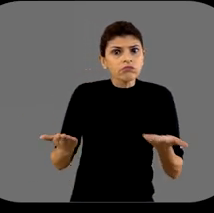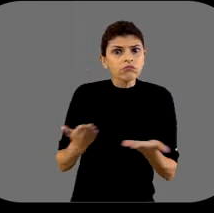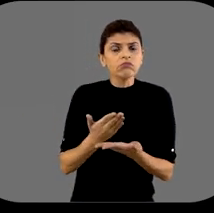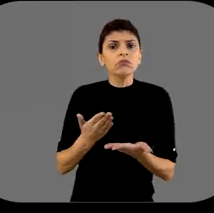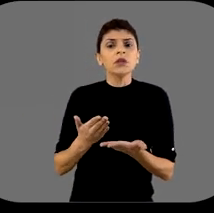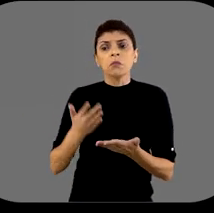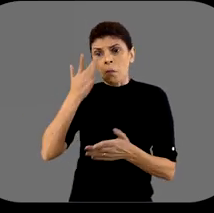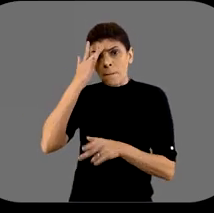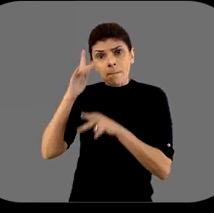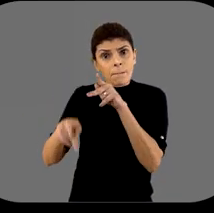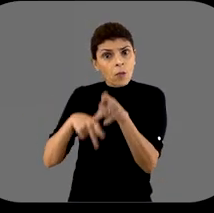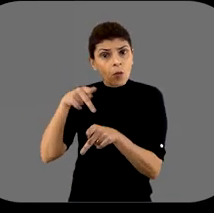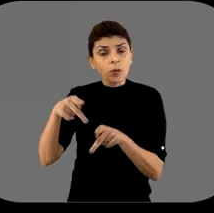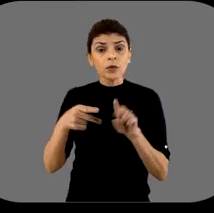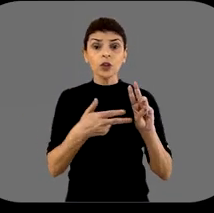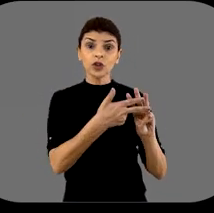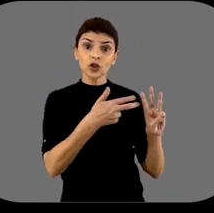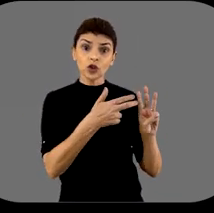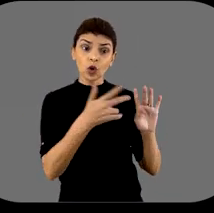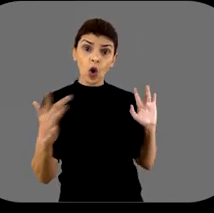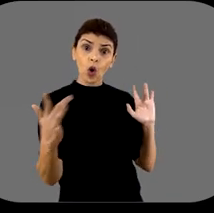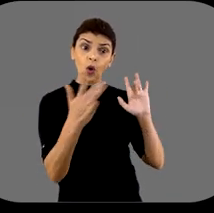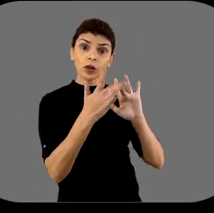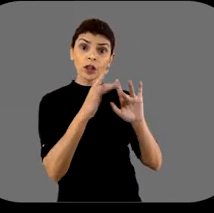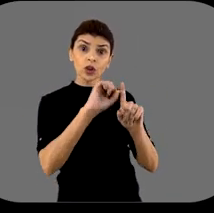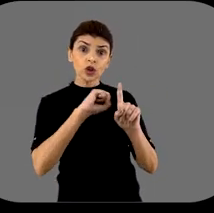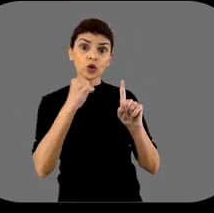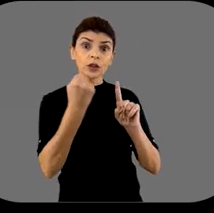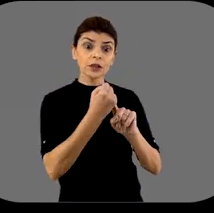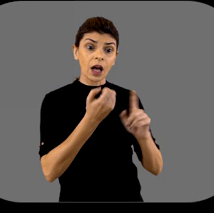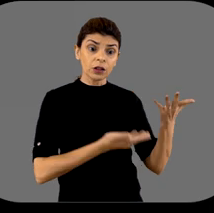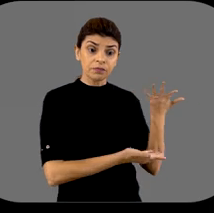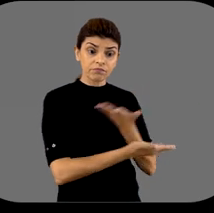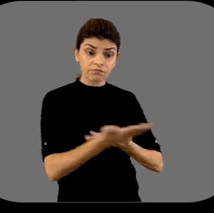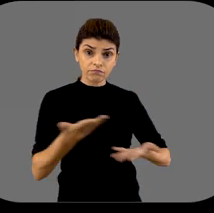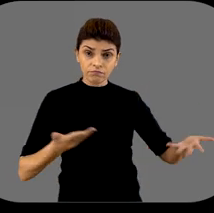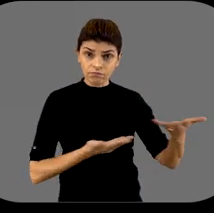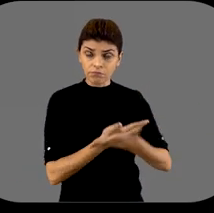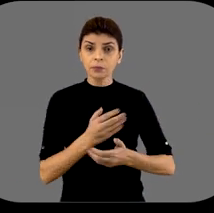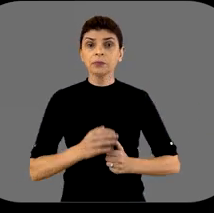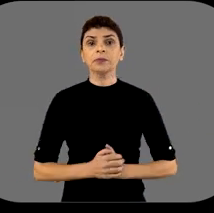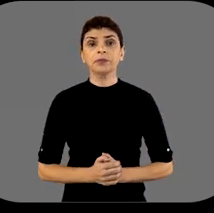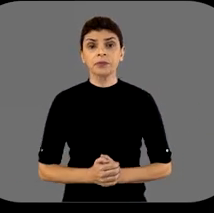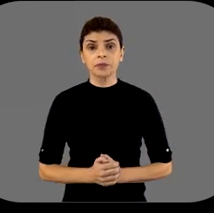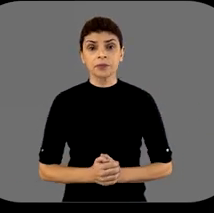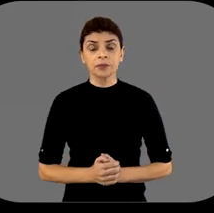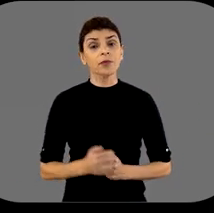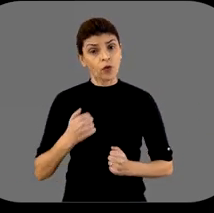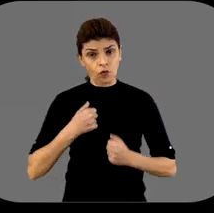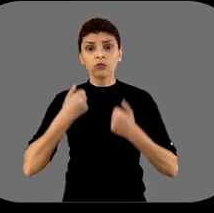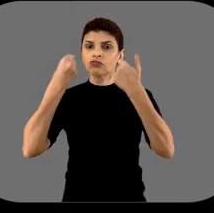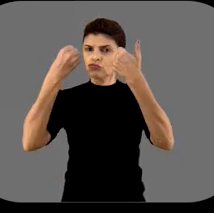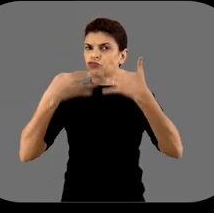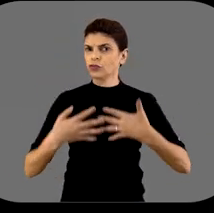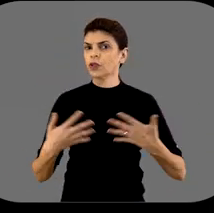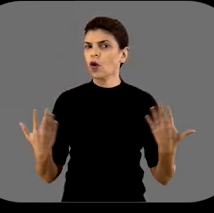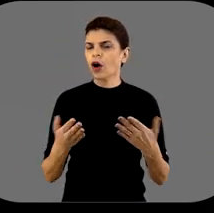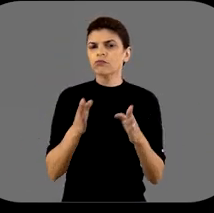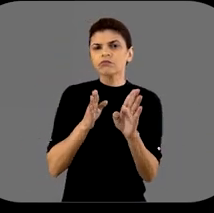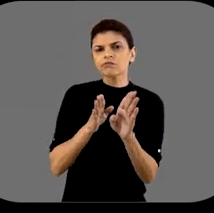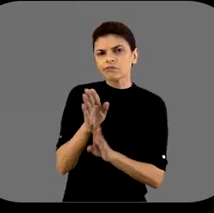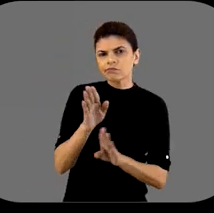de mobilidade da população indígena e do contato com a sociedade envolvente. Então, eu vou falar um pouco agora